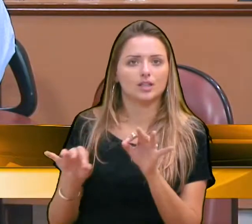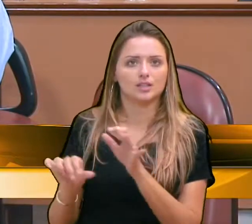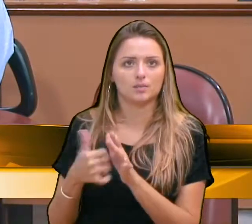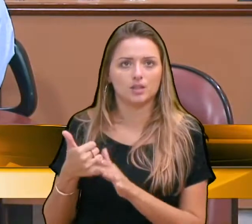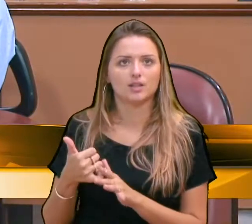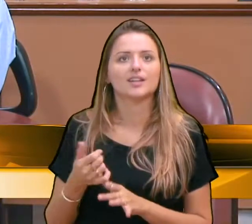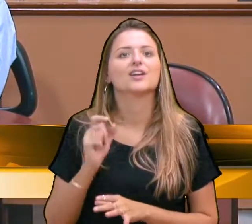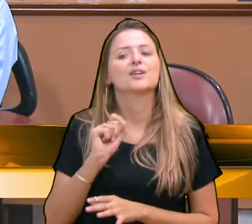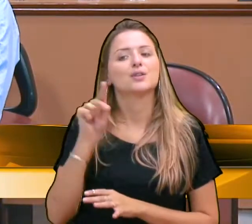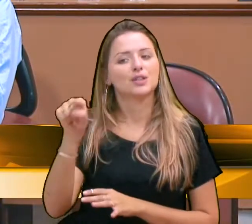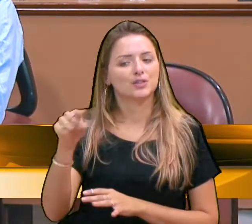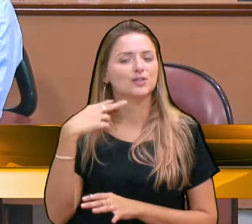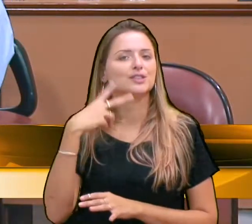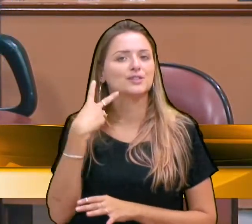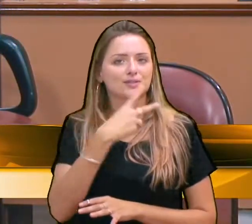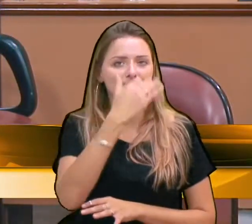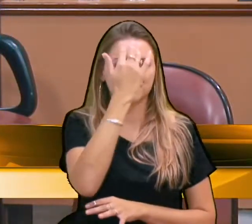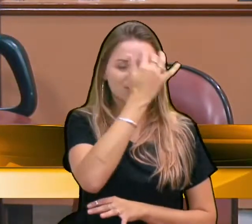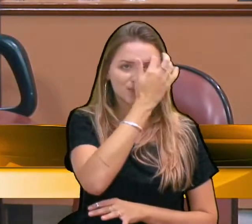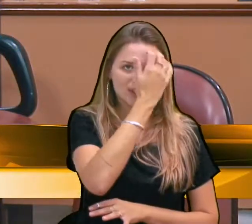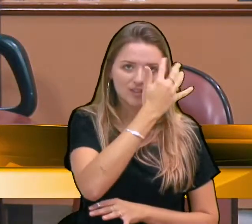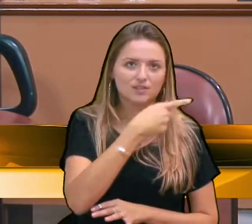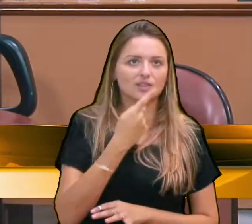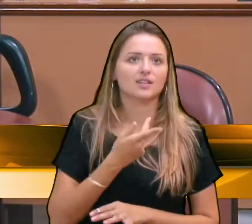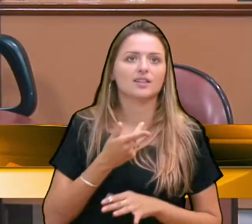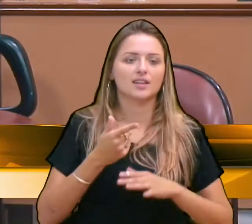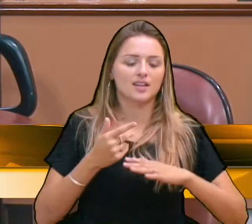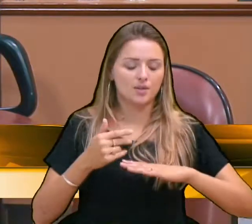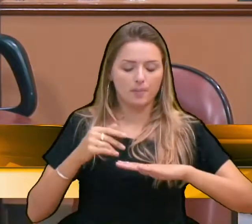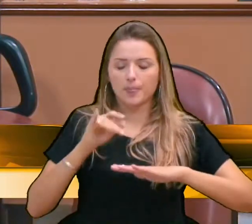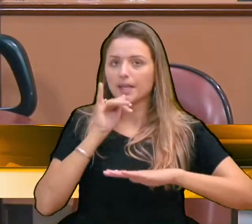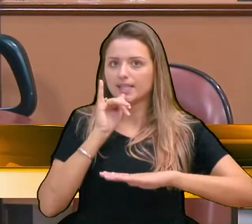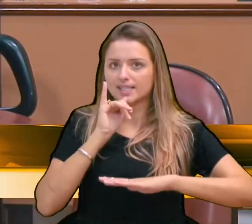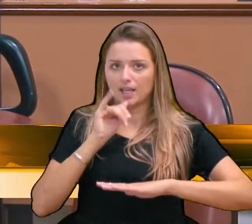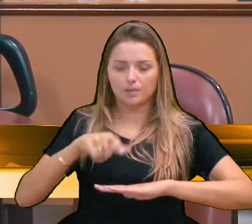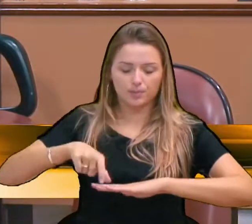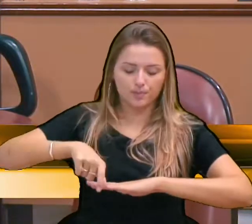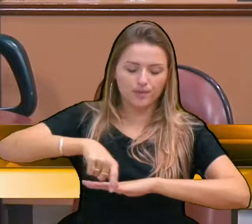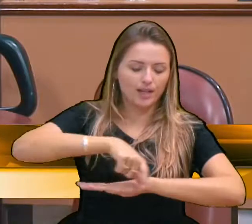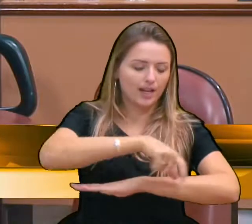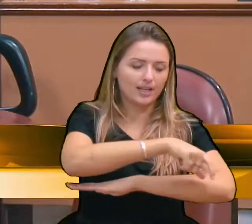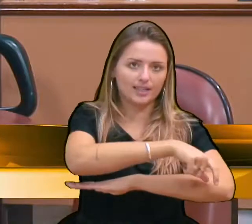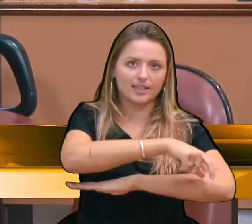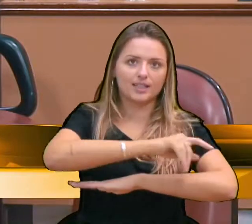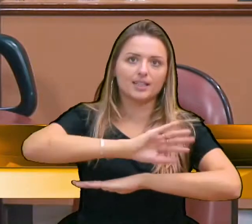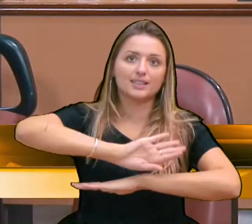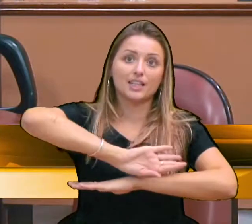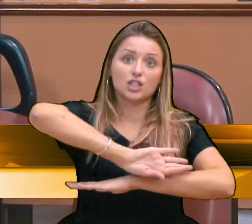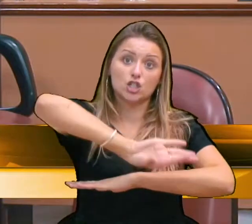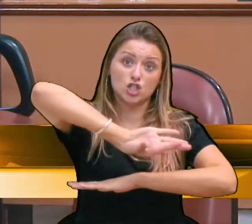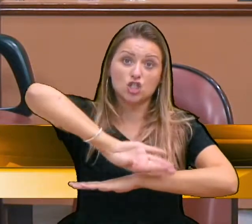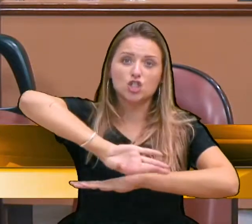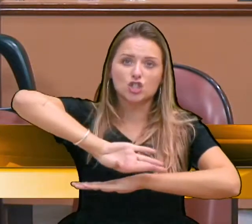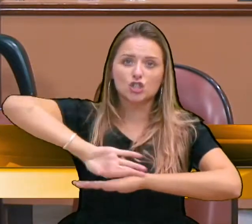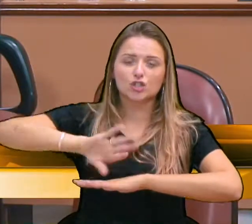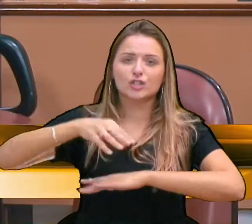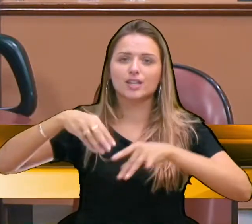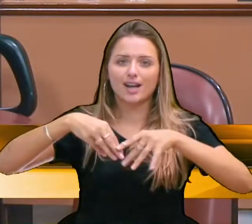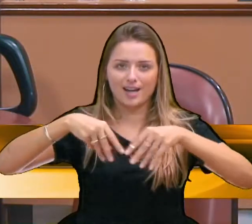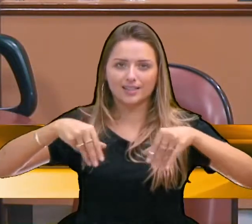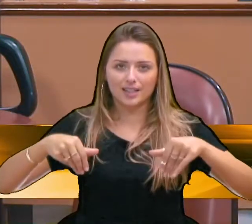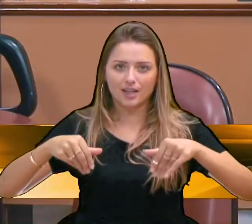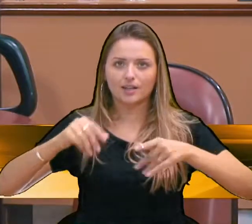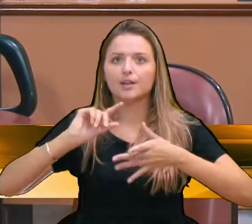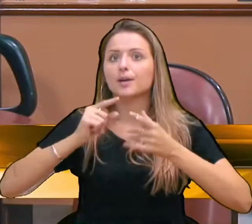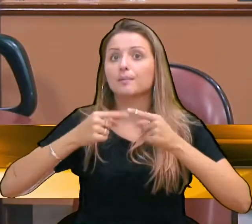vezes, aquilo, de novo que o senhor falou, jogando a sujeira para cima, logo cai para baixo. O DENIT vai acabar pagando várias